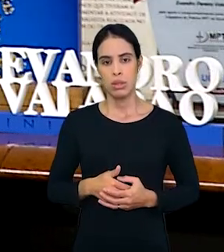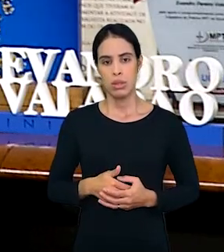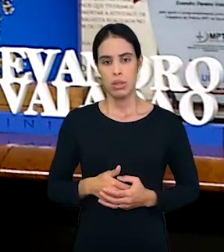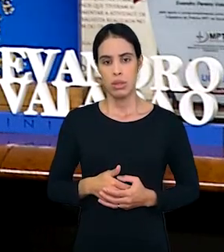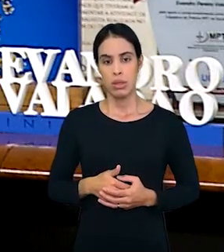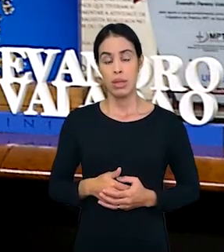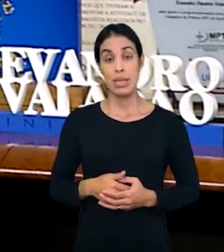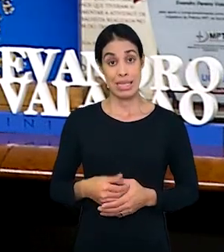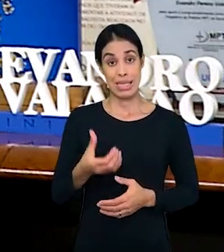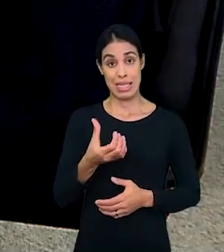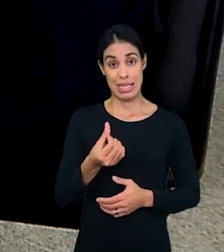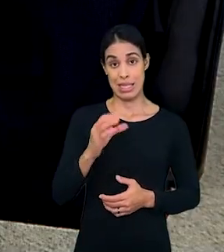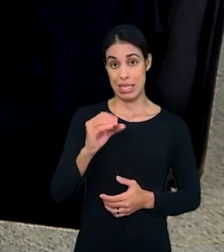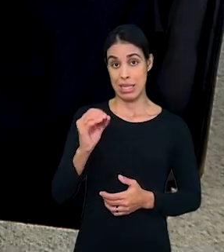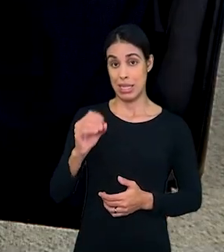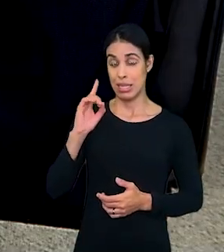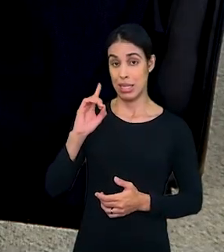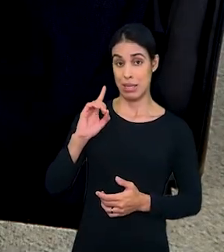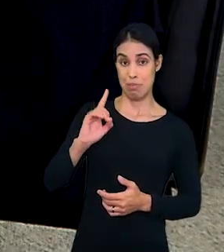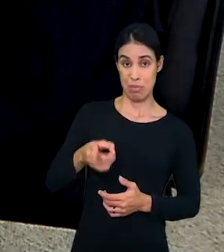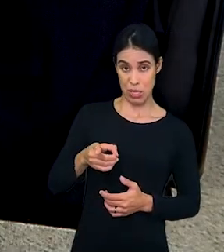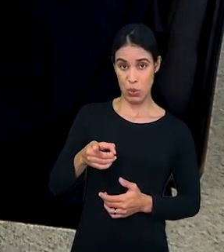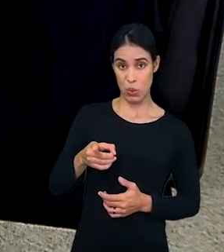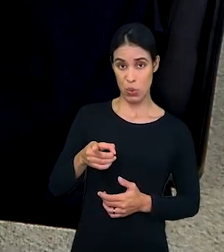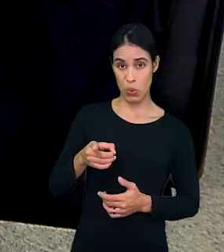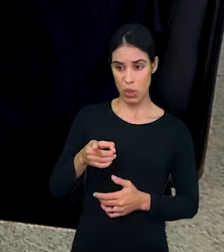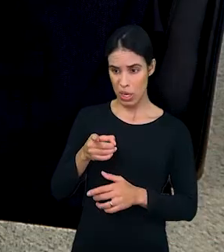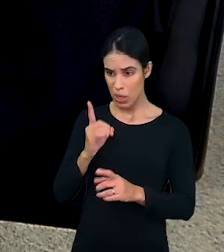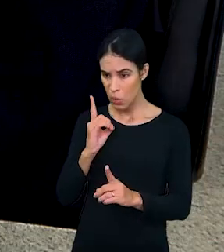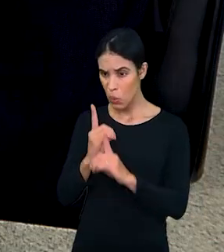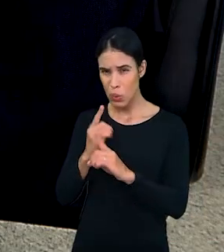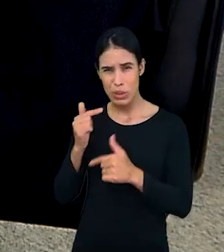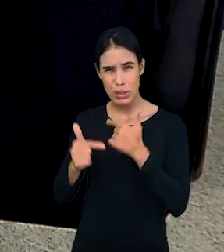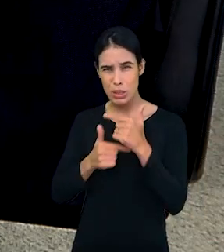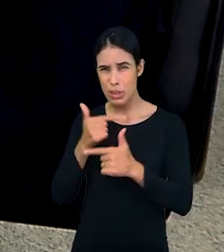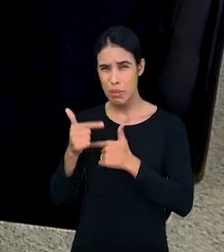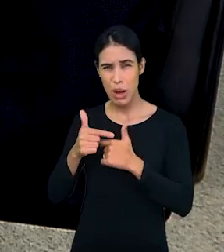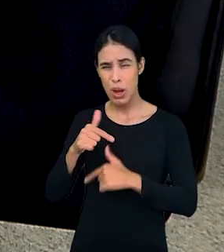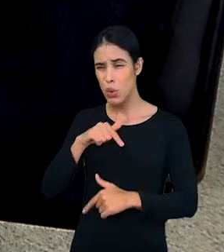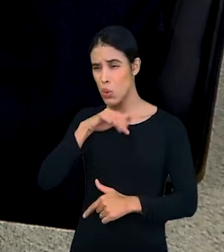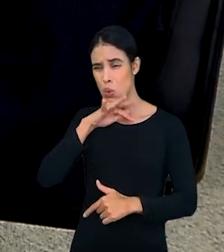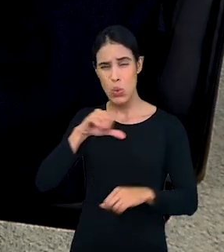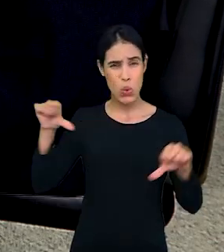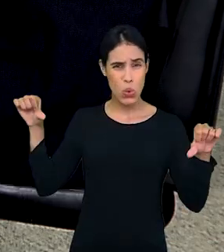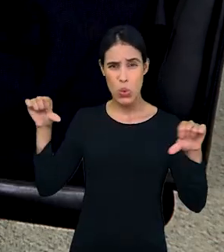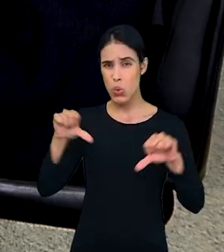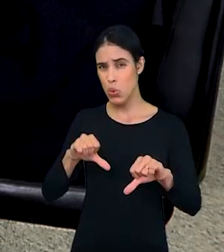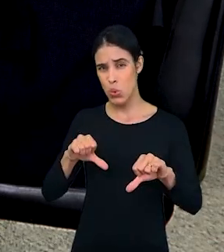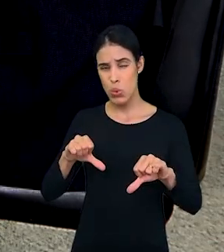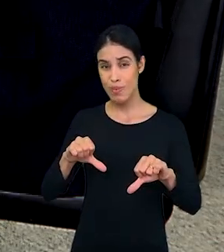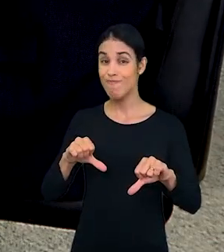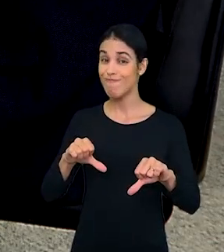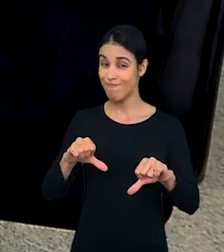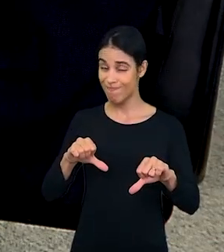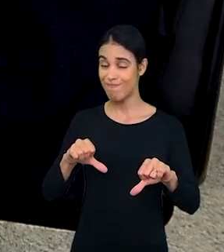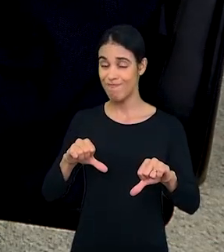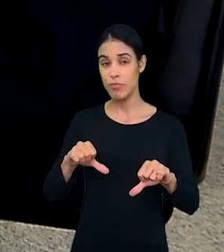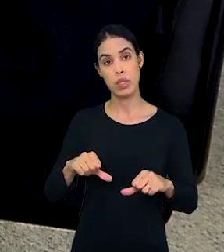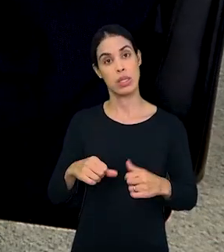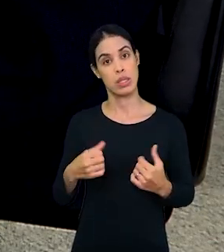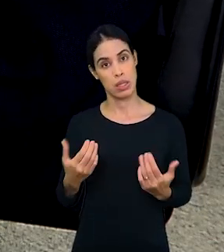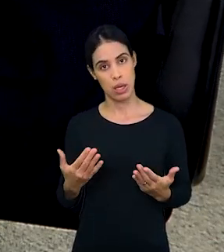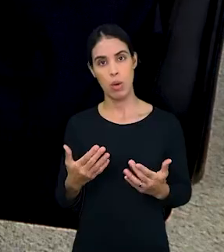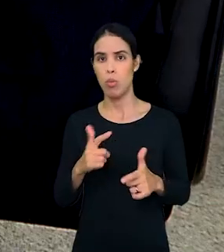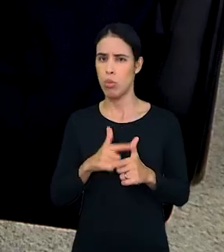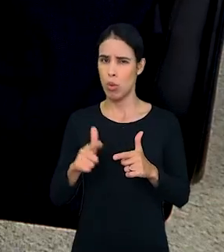dessas, quase 600.000 crianças nas piores formas de trabalho infantil. Esse é um problema